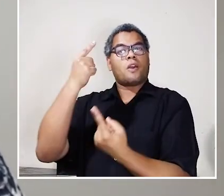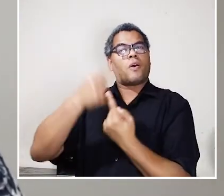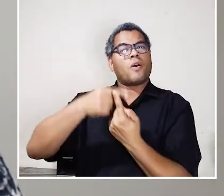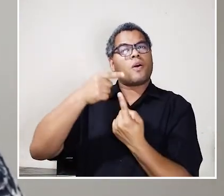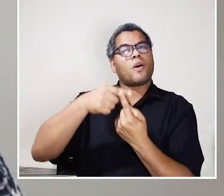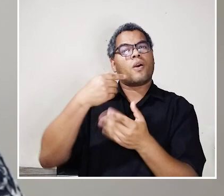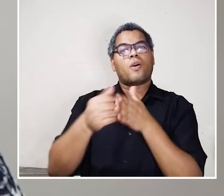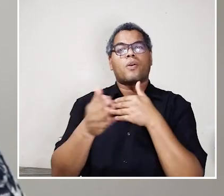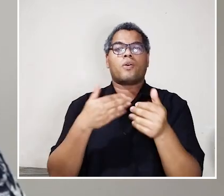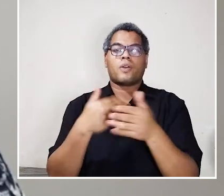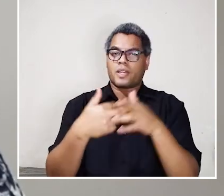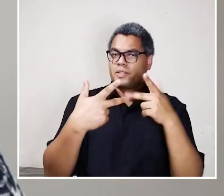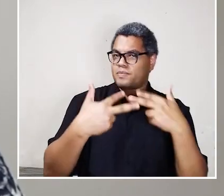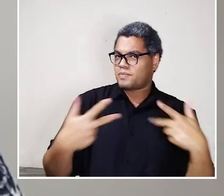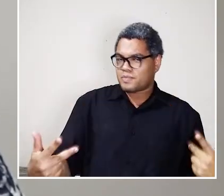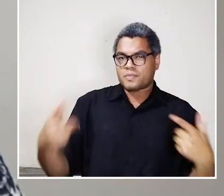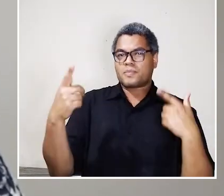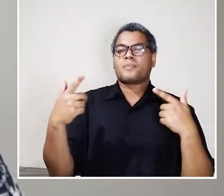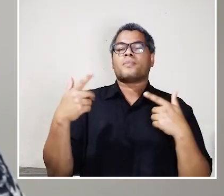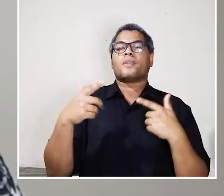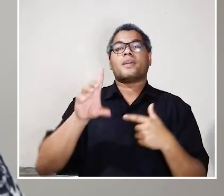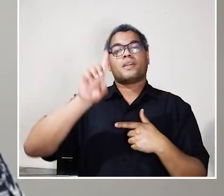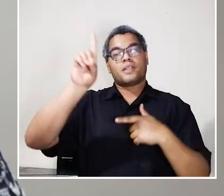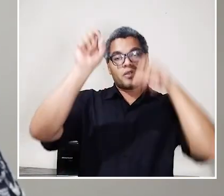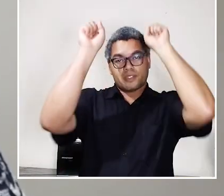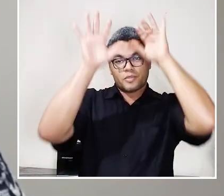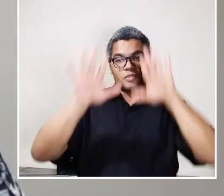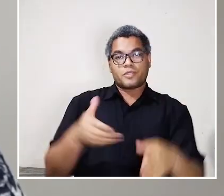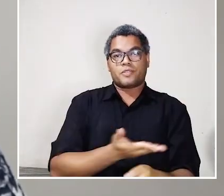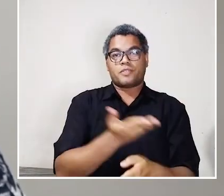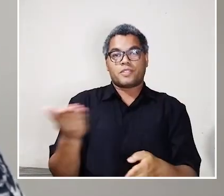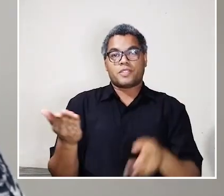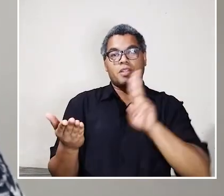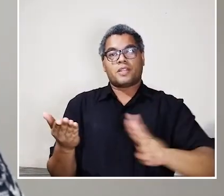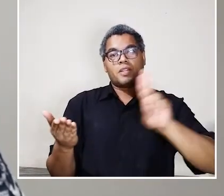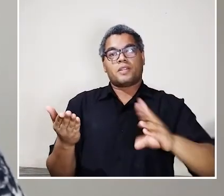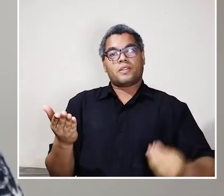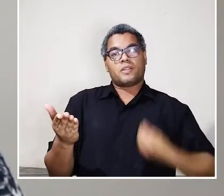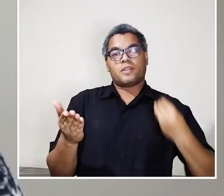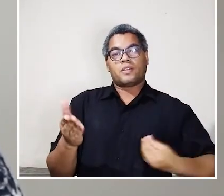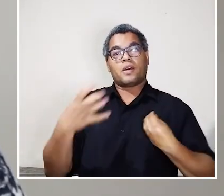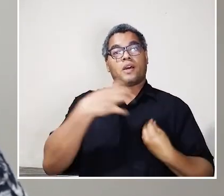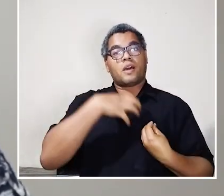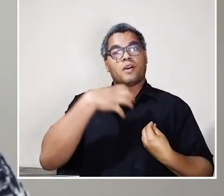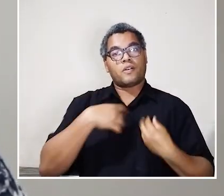de diversidade. Deus abençoe você e use a sua vida de